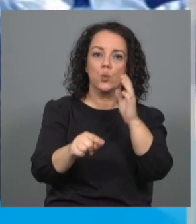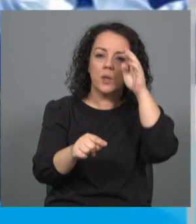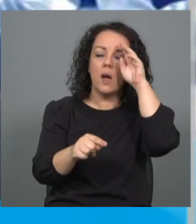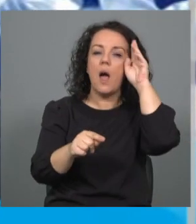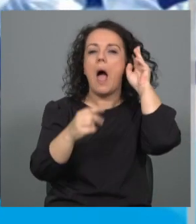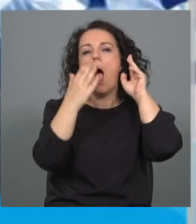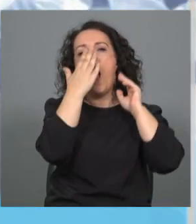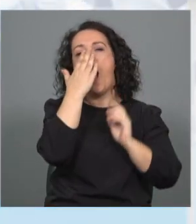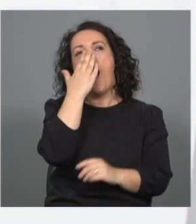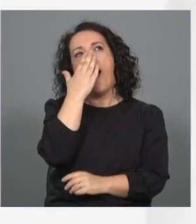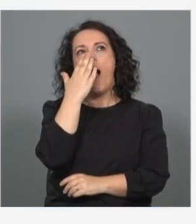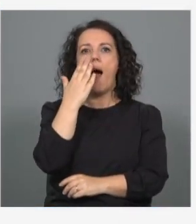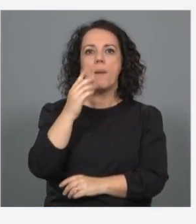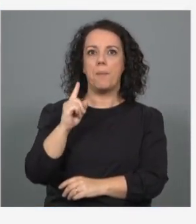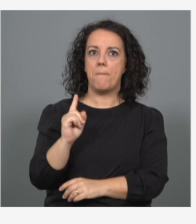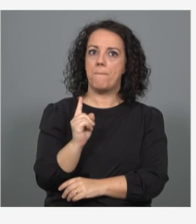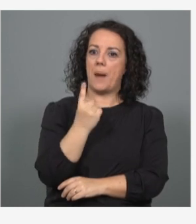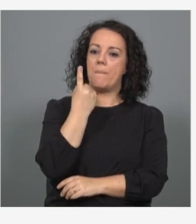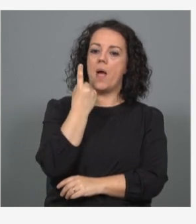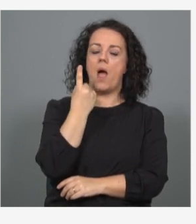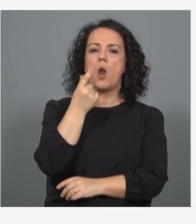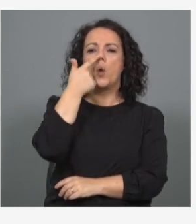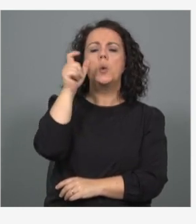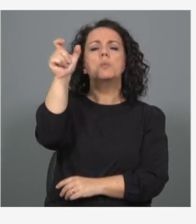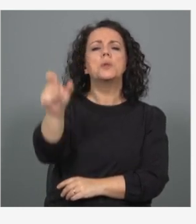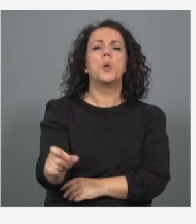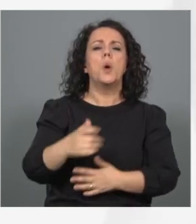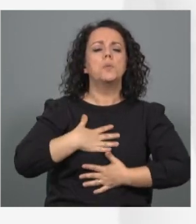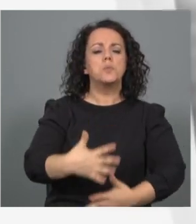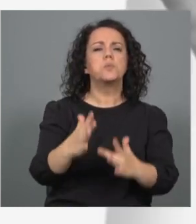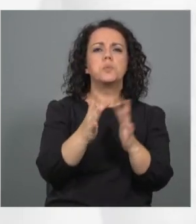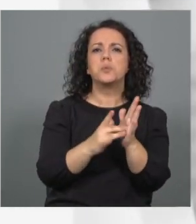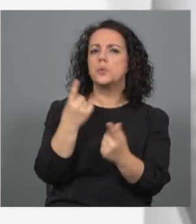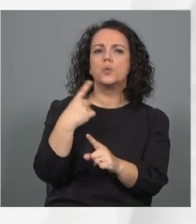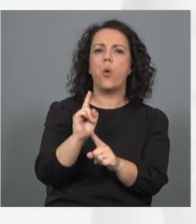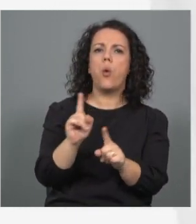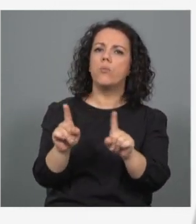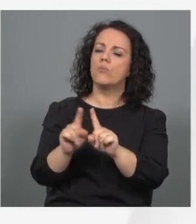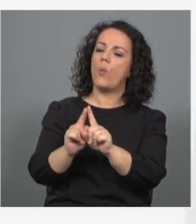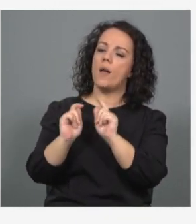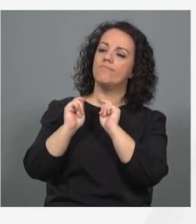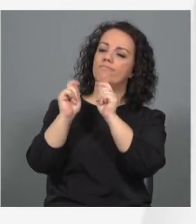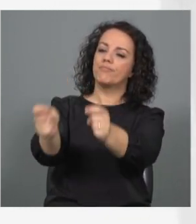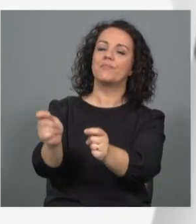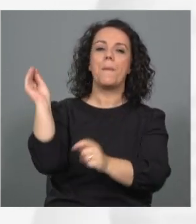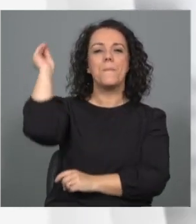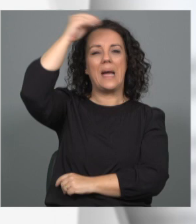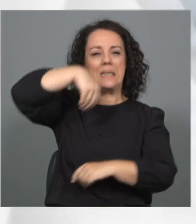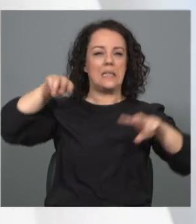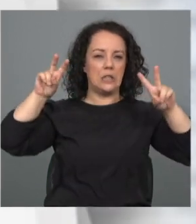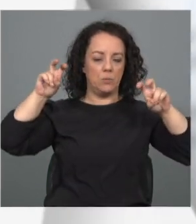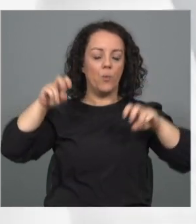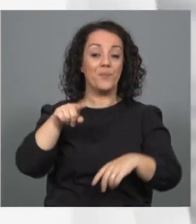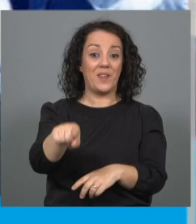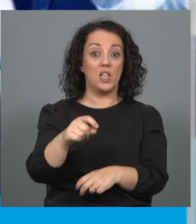o primeiro batismo de um pagão, não é? E, portanto, como a palavra... Os Atos dos Apóstolos têm esta característica,